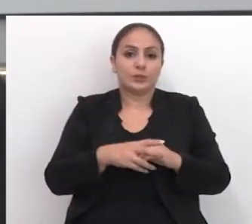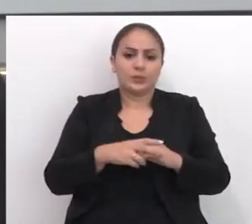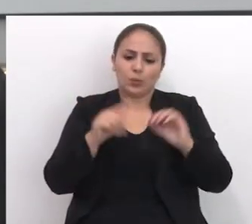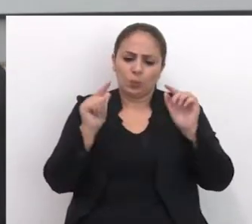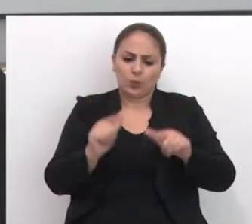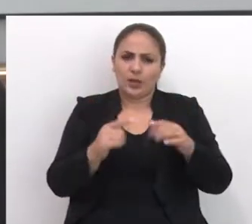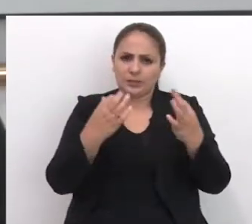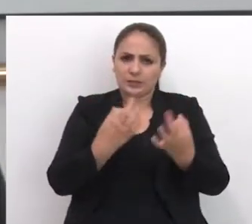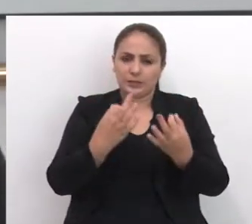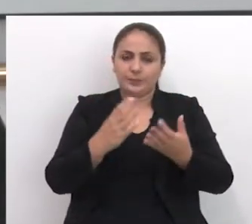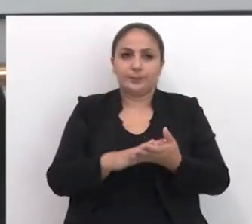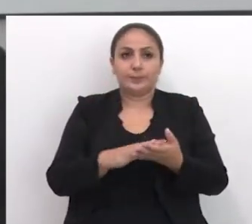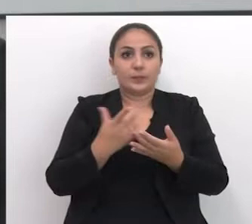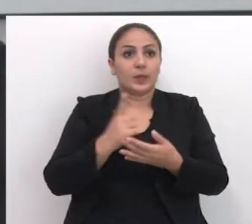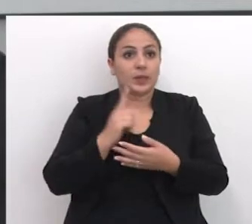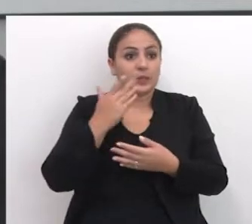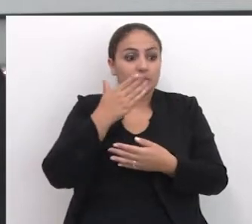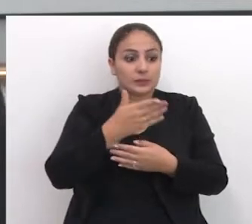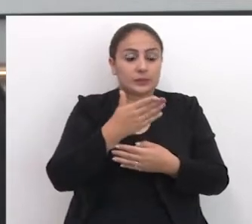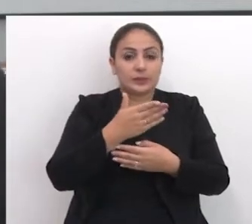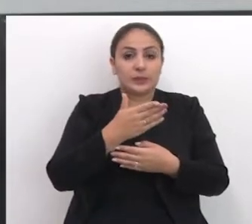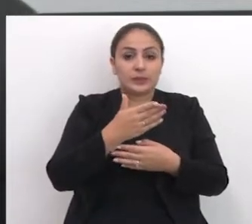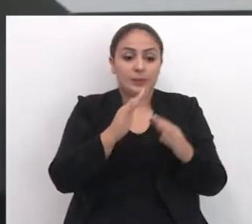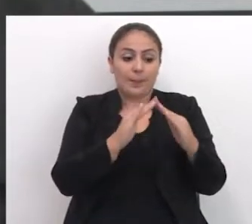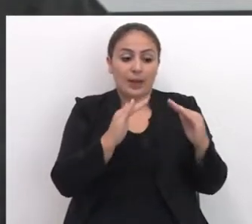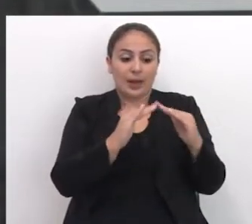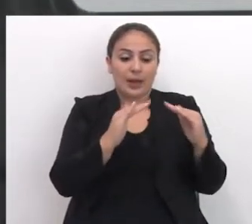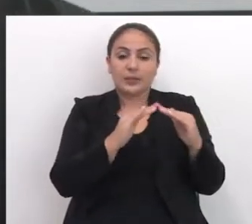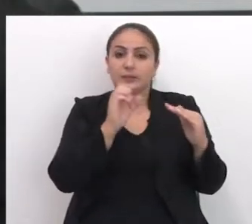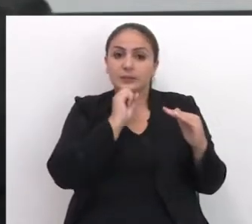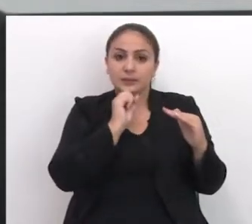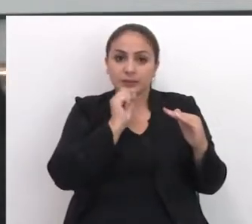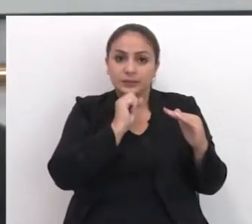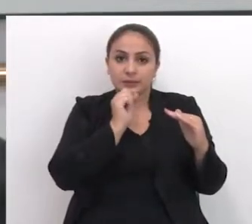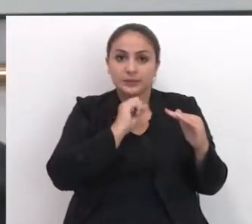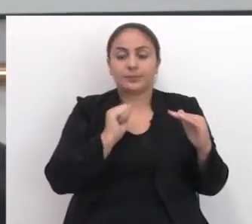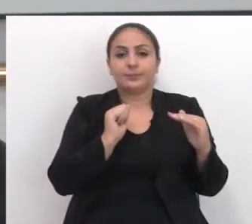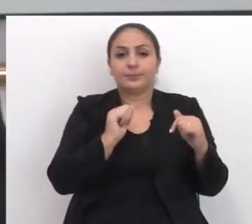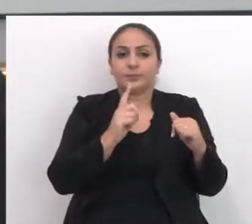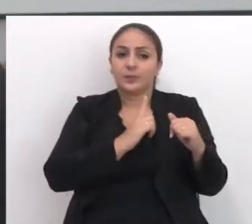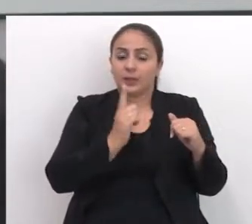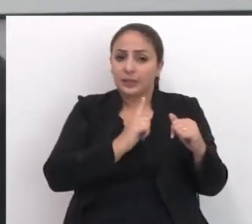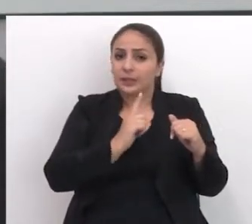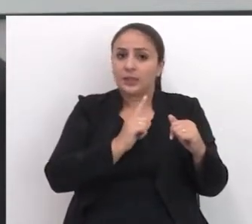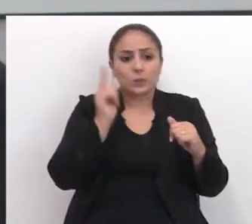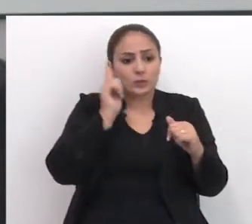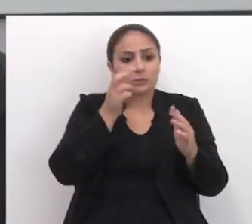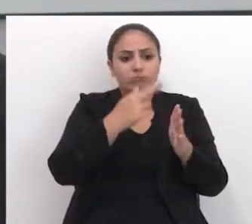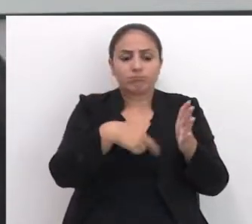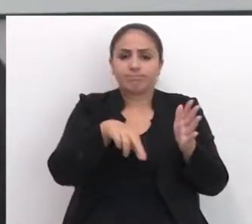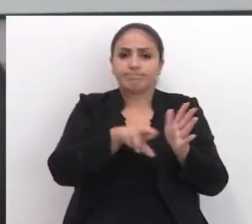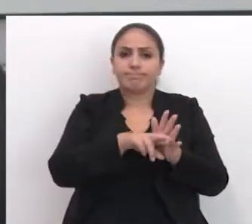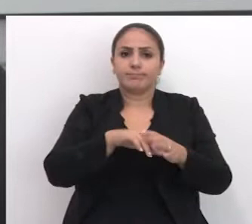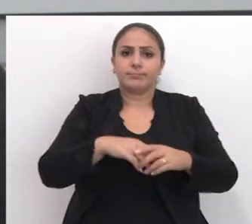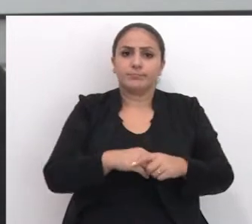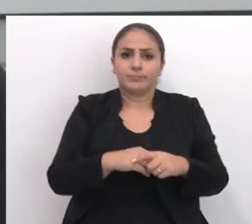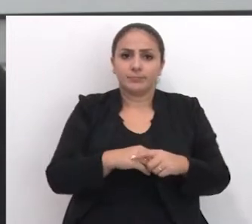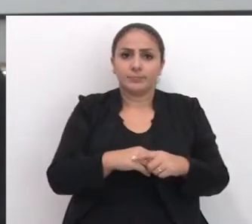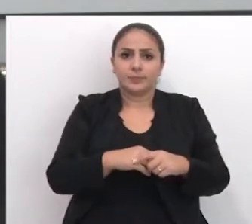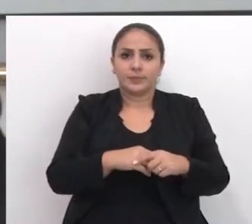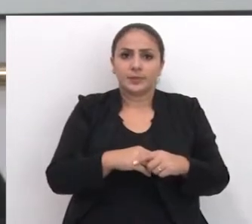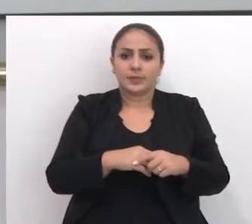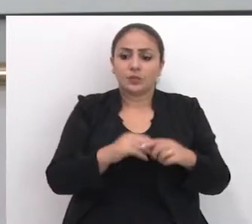o lugar adequado. Então lá tem uma casa antiga lá, que dá para recuperar,